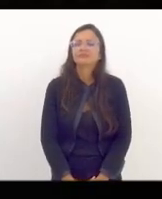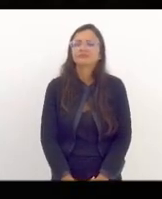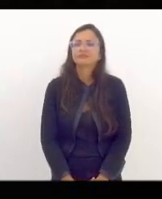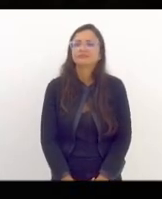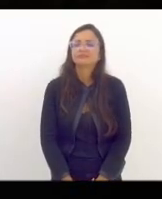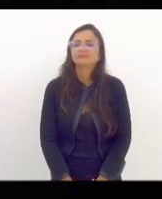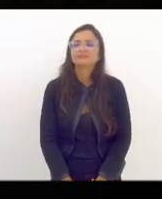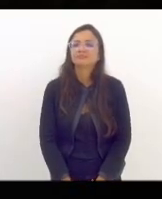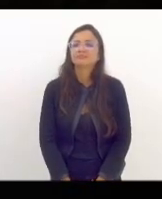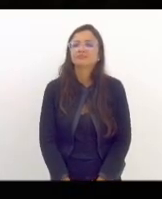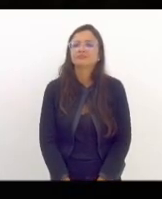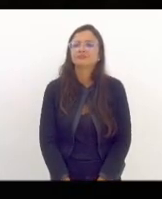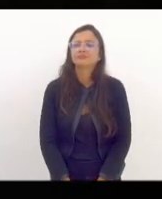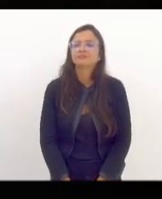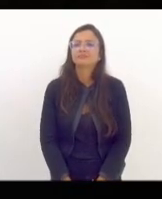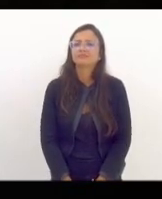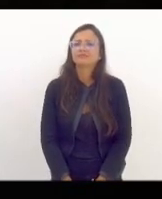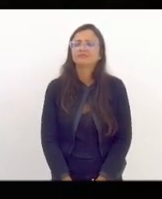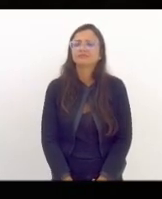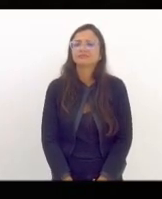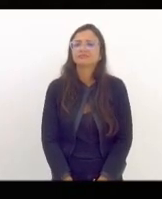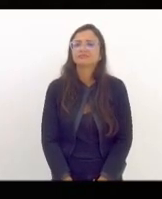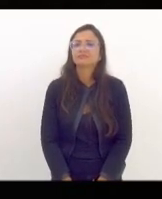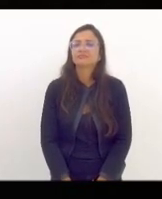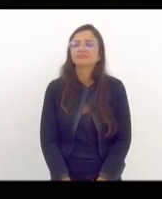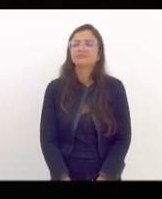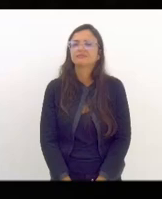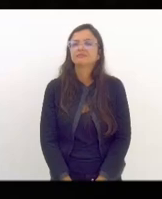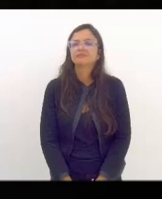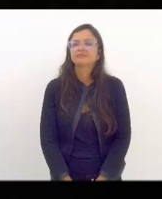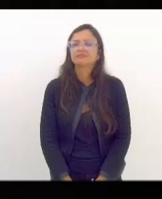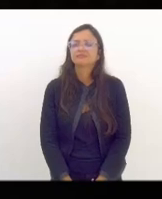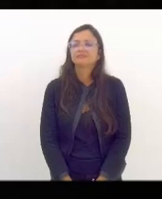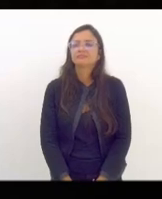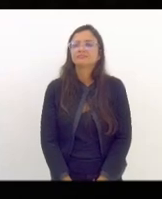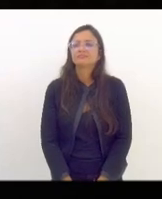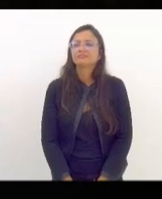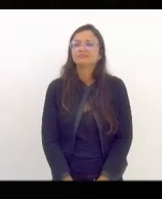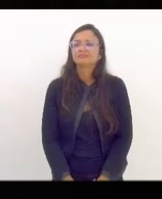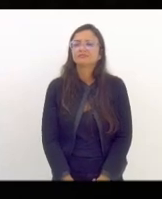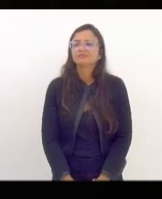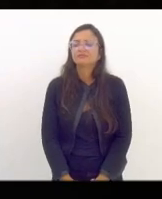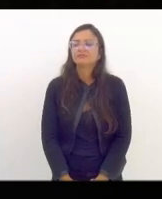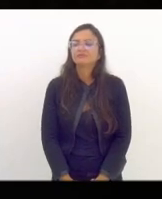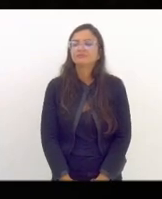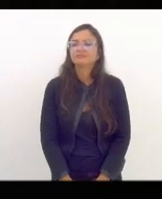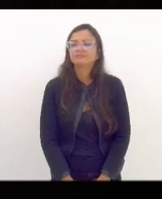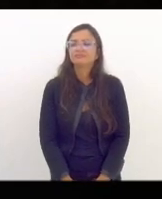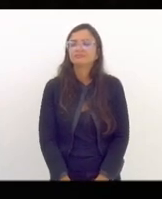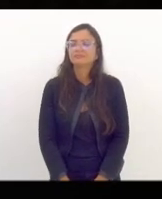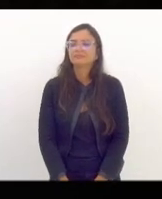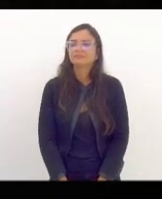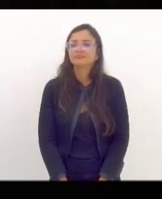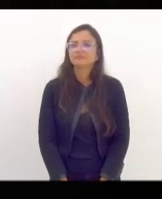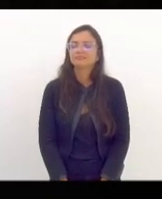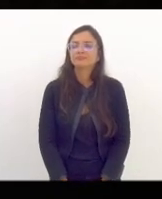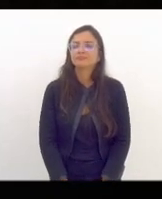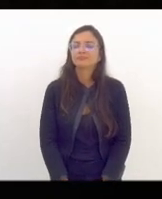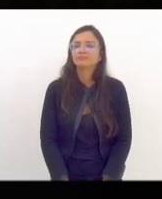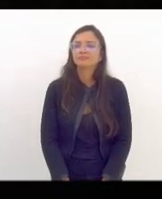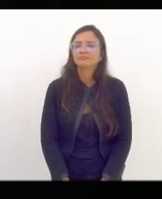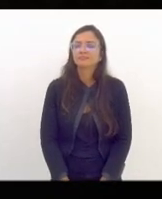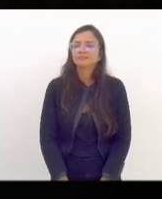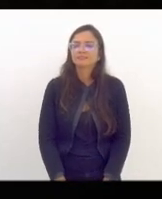em rede troquemos construímos o que o que pode o que dá para construir não vamos tentar salvar o mundo não que